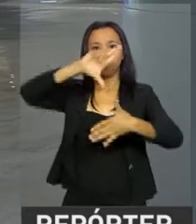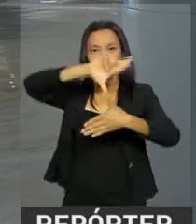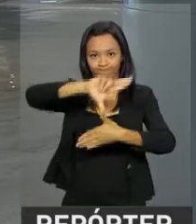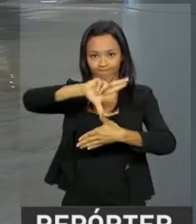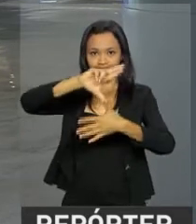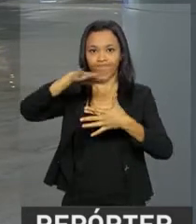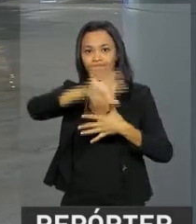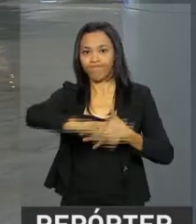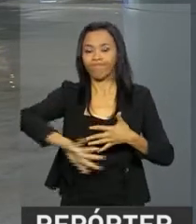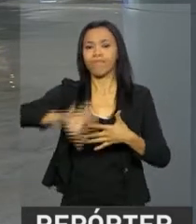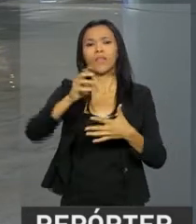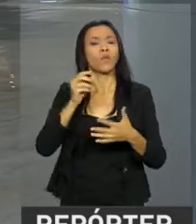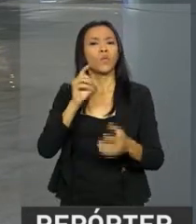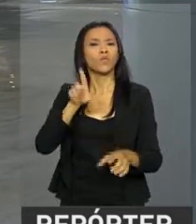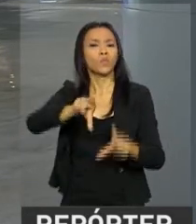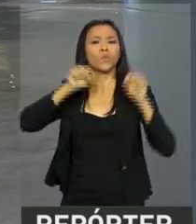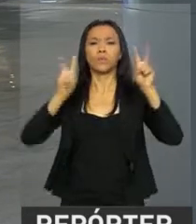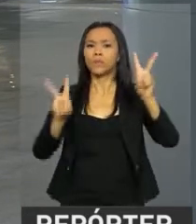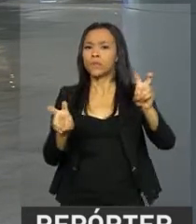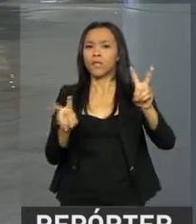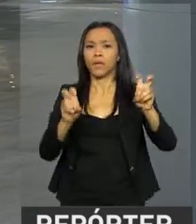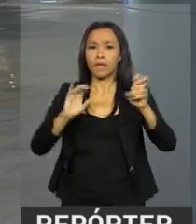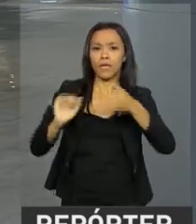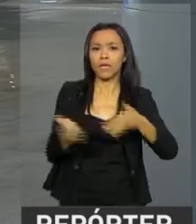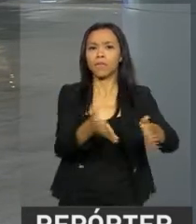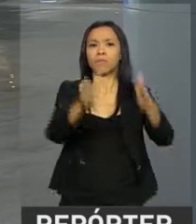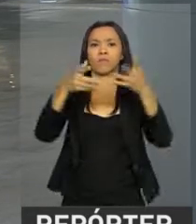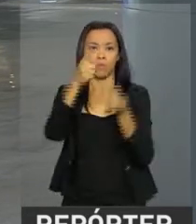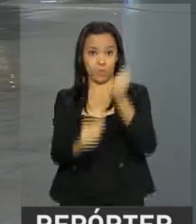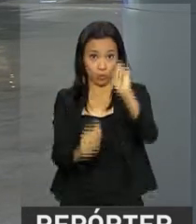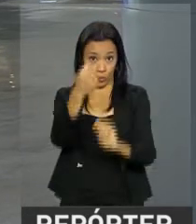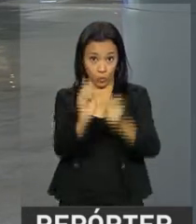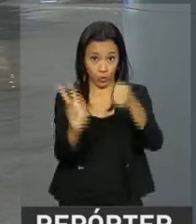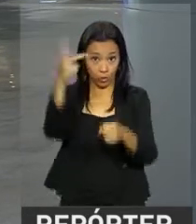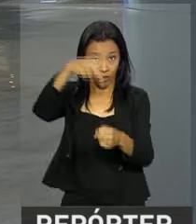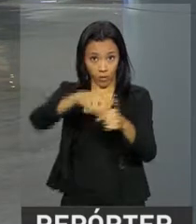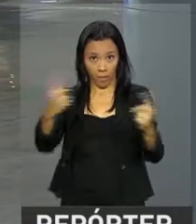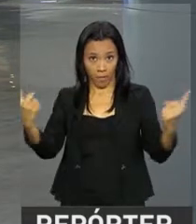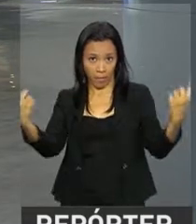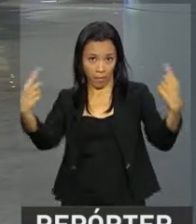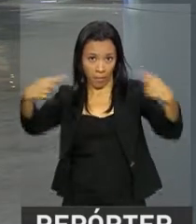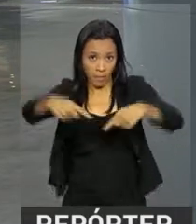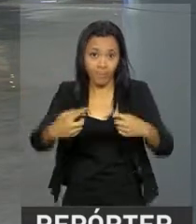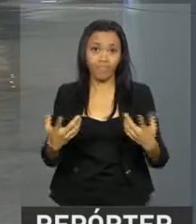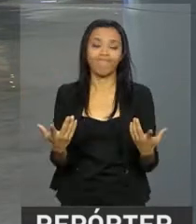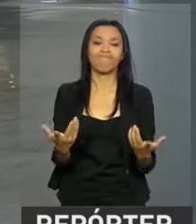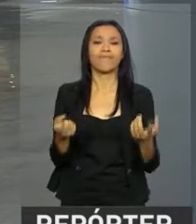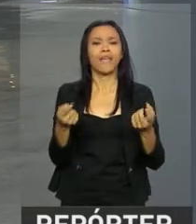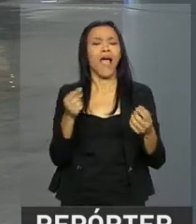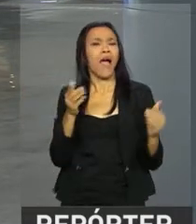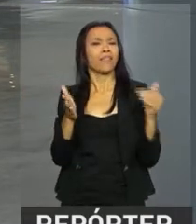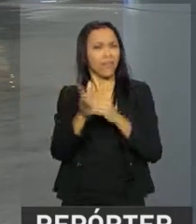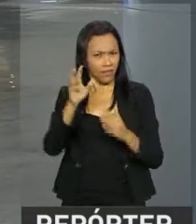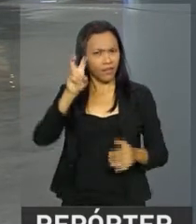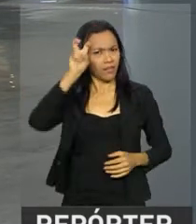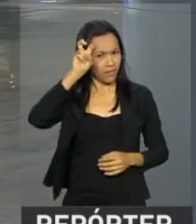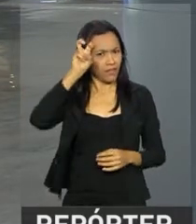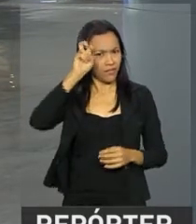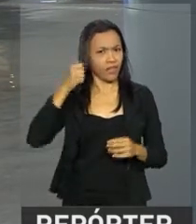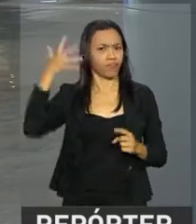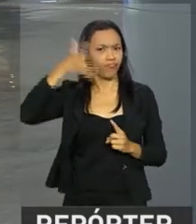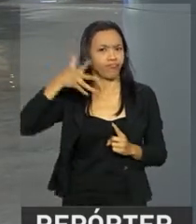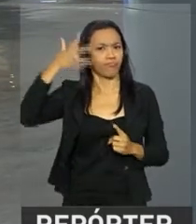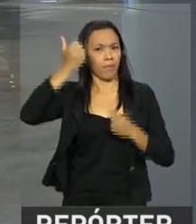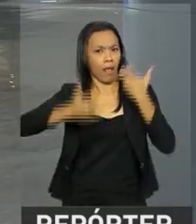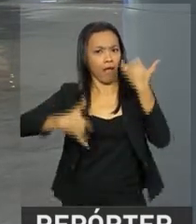para a conferência este ano é Caminhos para uma Indústria do Petróleo Competitiva. As atividades vão até quinta-feira e a exposição